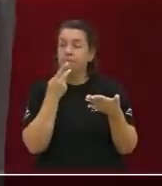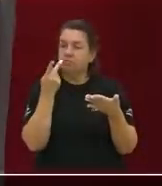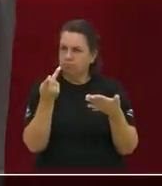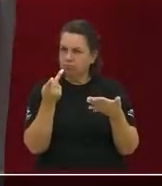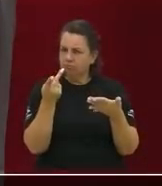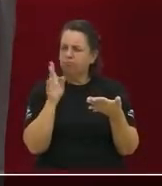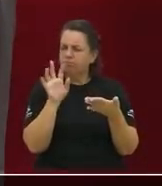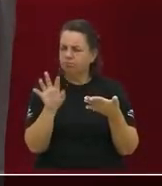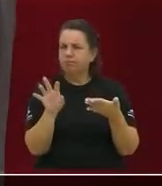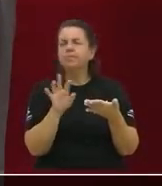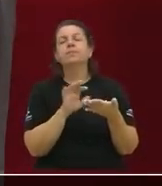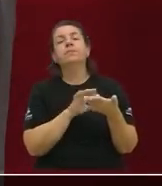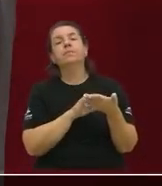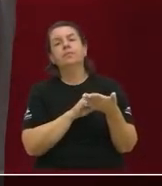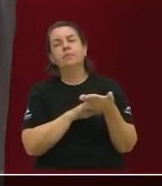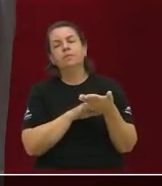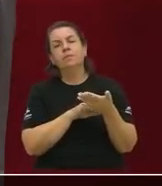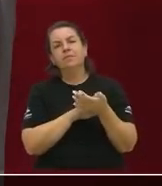assim: